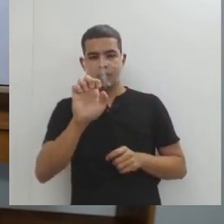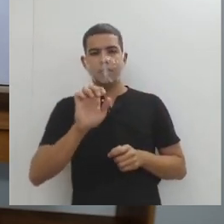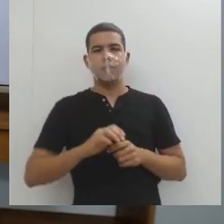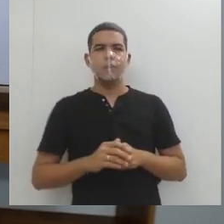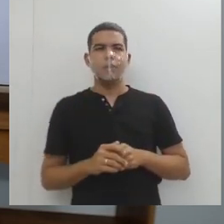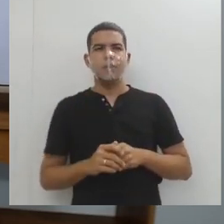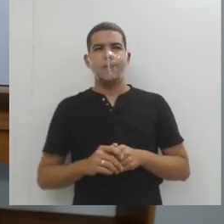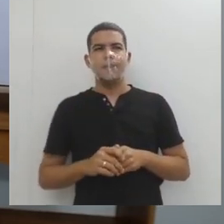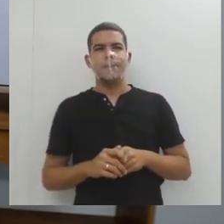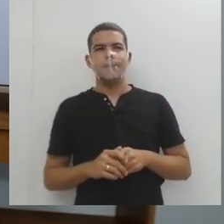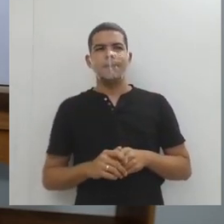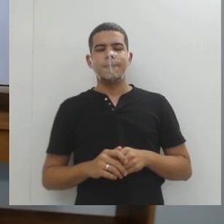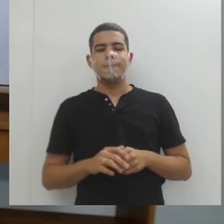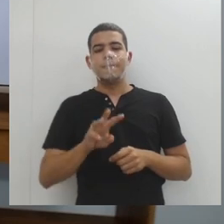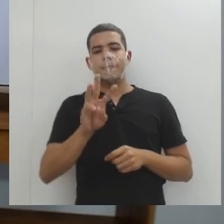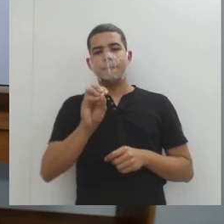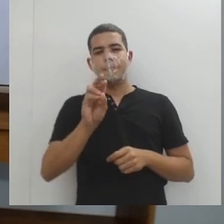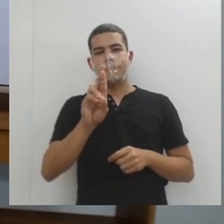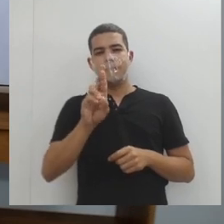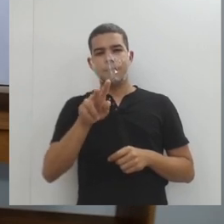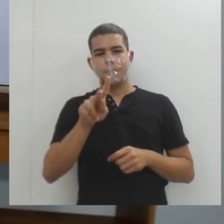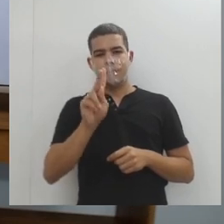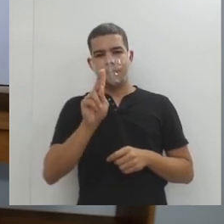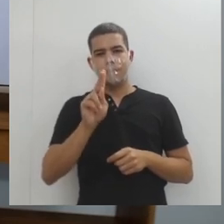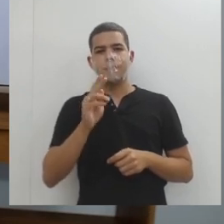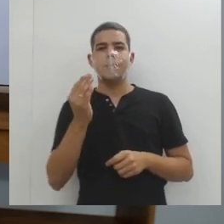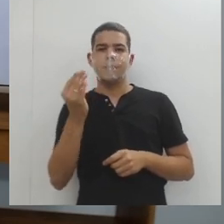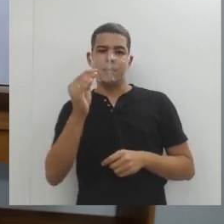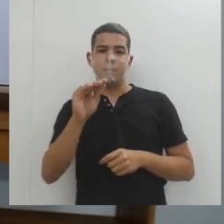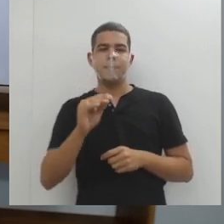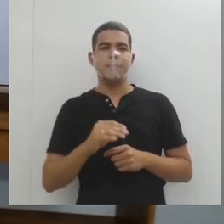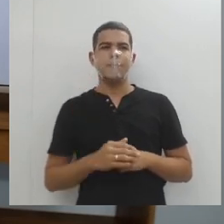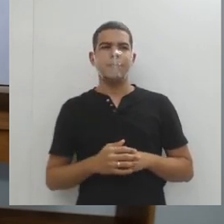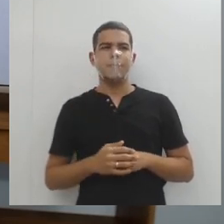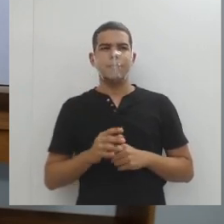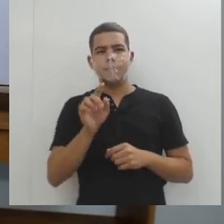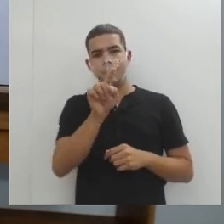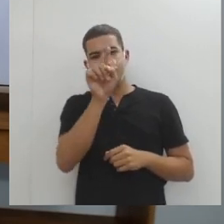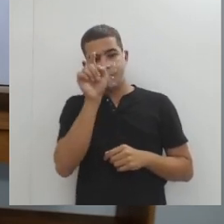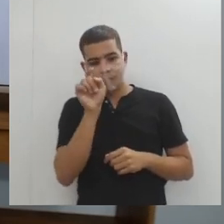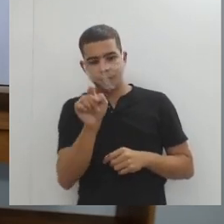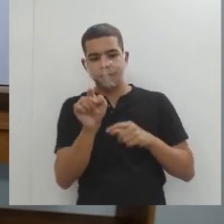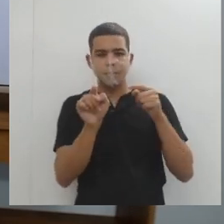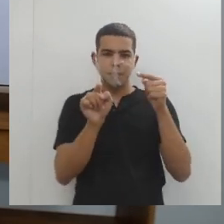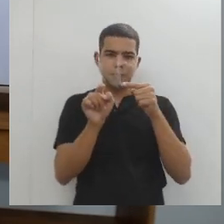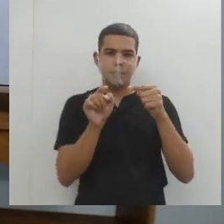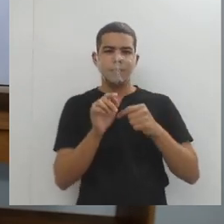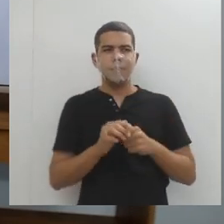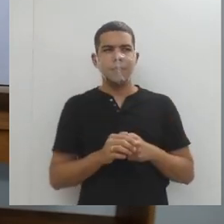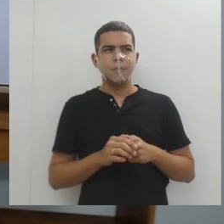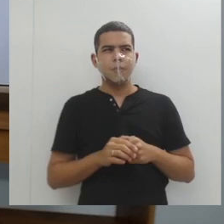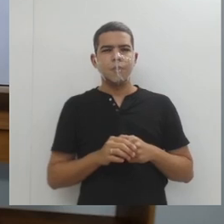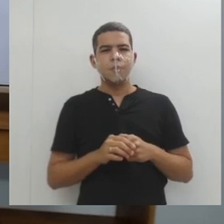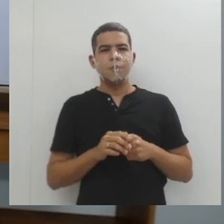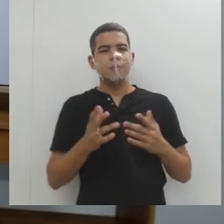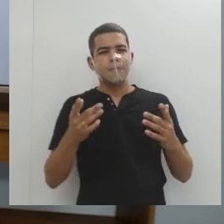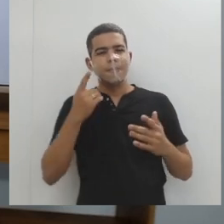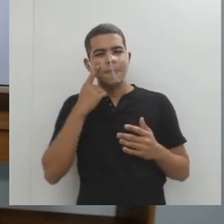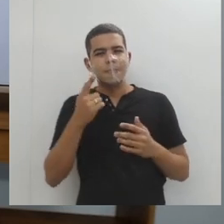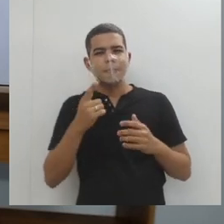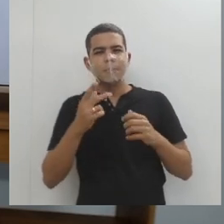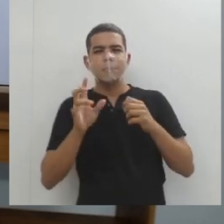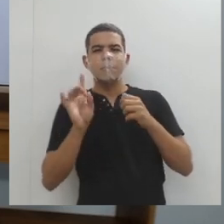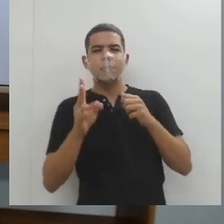Has she worked? Beleza? Isso aqui a gente trabalhou somente com o verbo auxiliar,